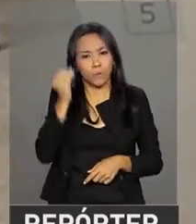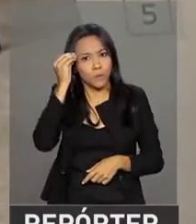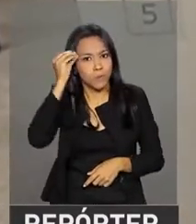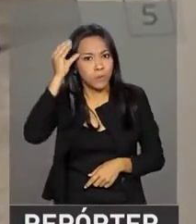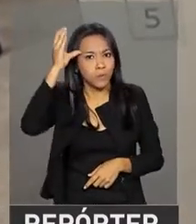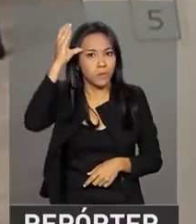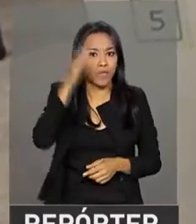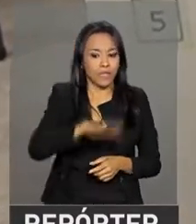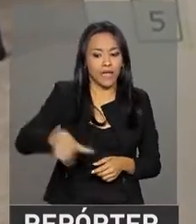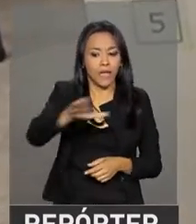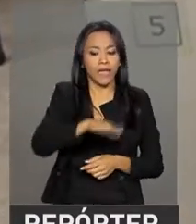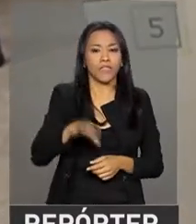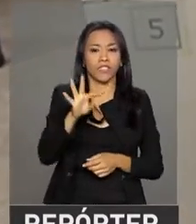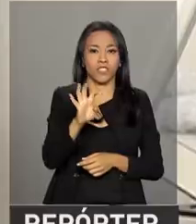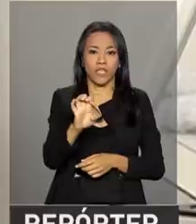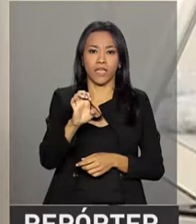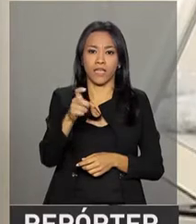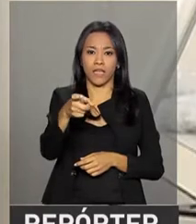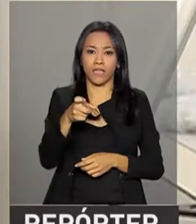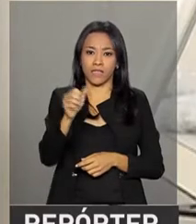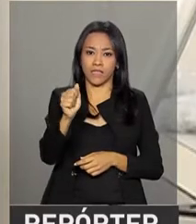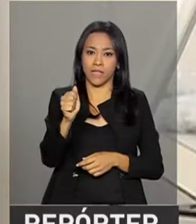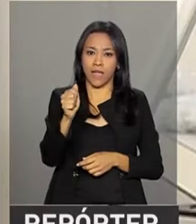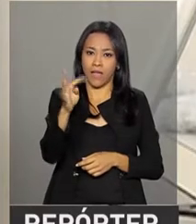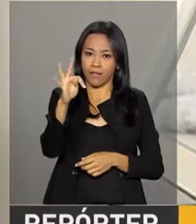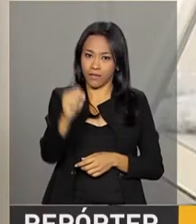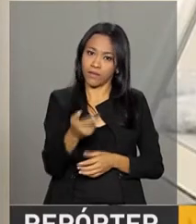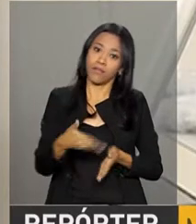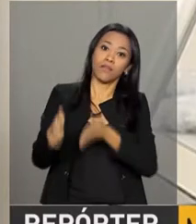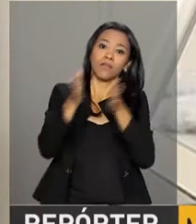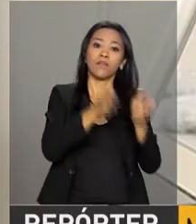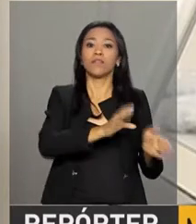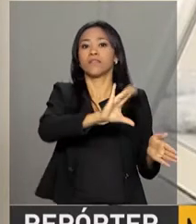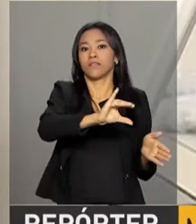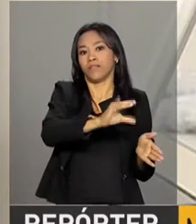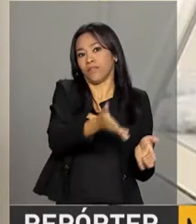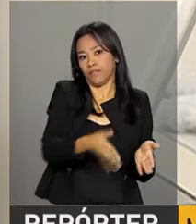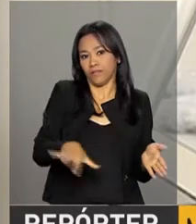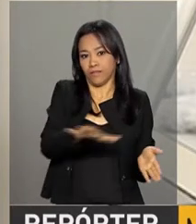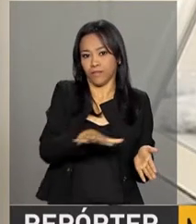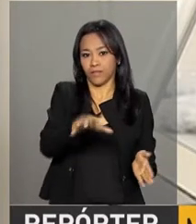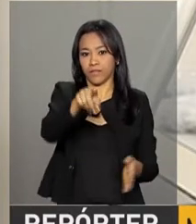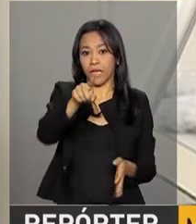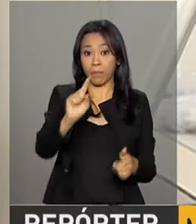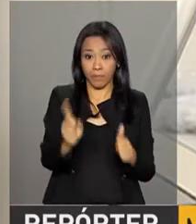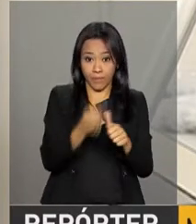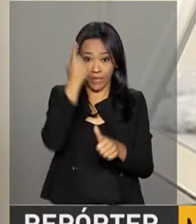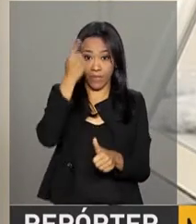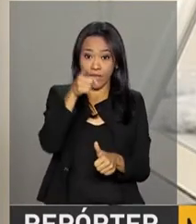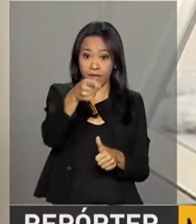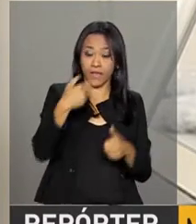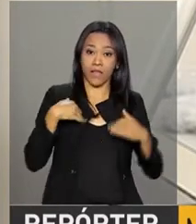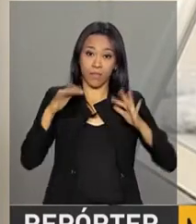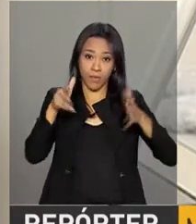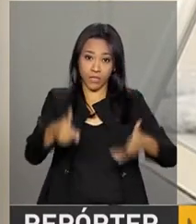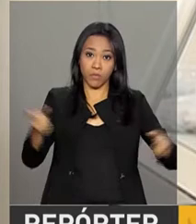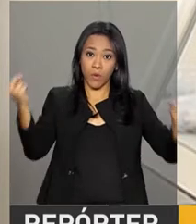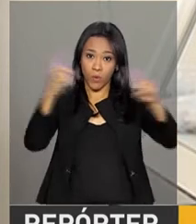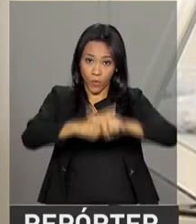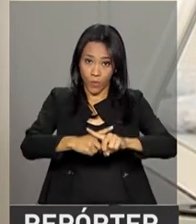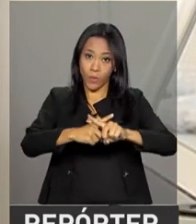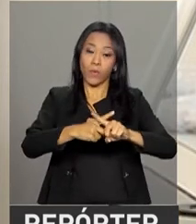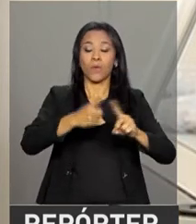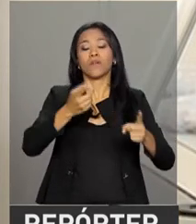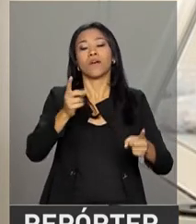nas áreas de exatas e ciências. A mais importante de todas, a primeira Olimpíada Brasileira que eu participei foi a Olimpíada Brasileira de